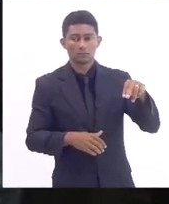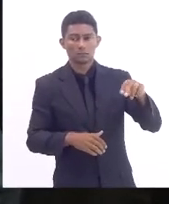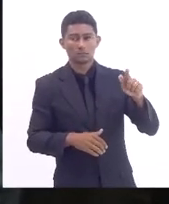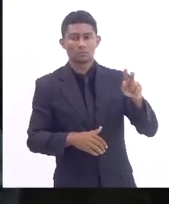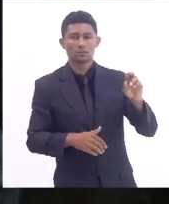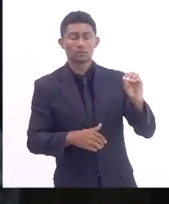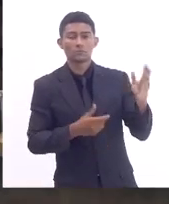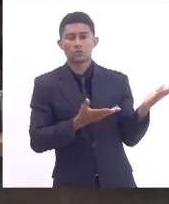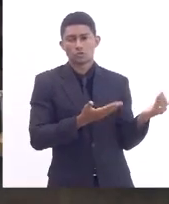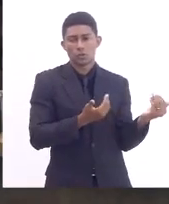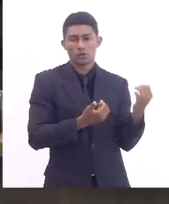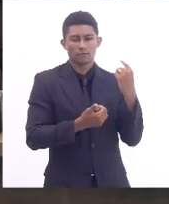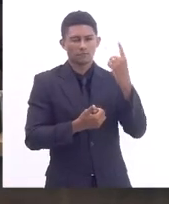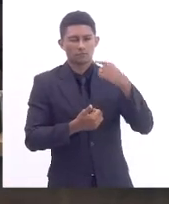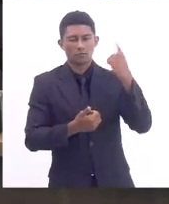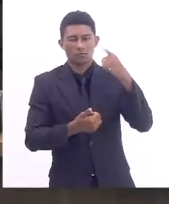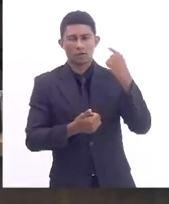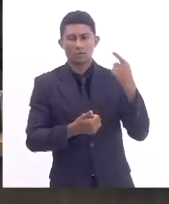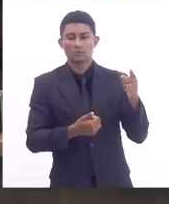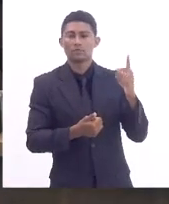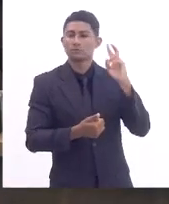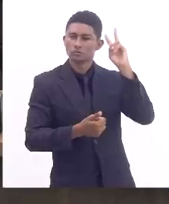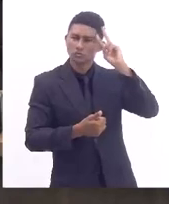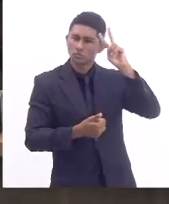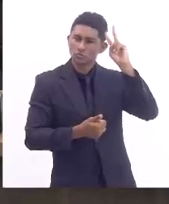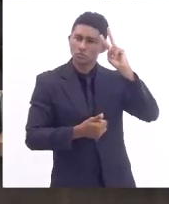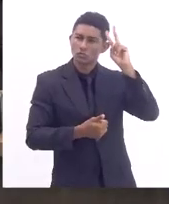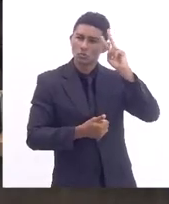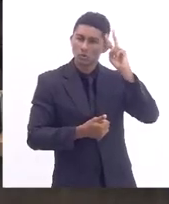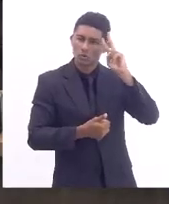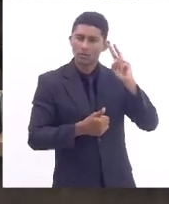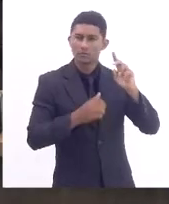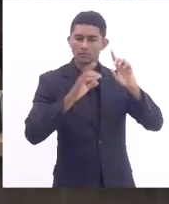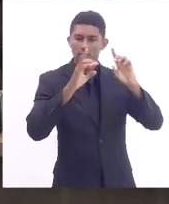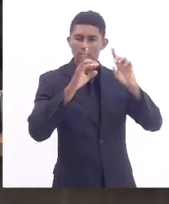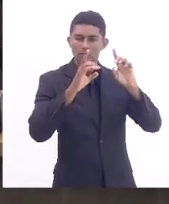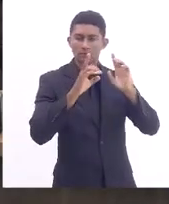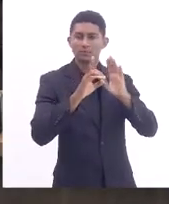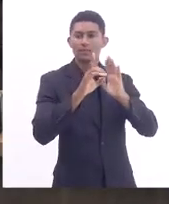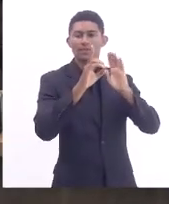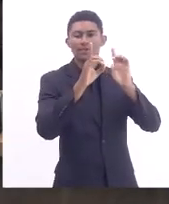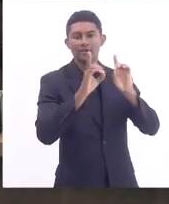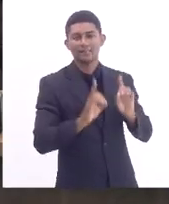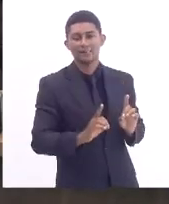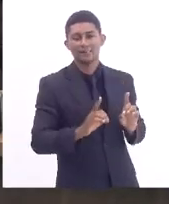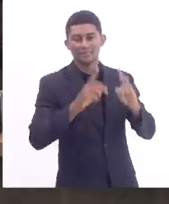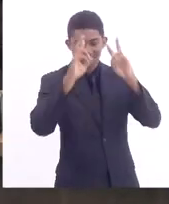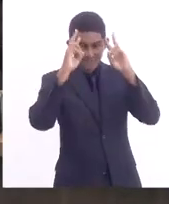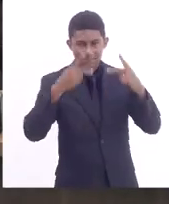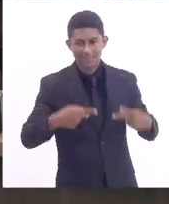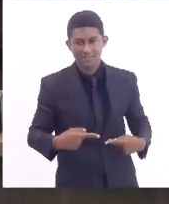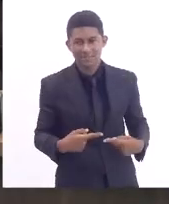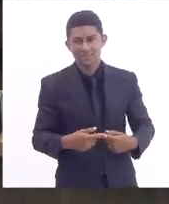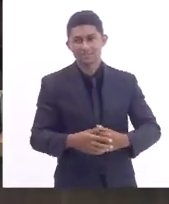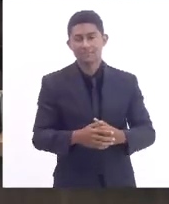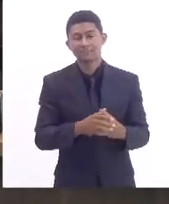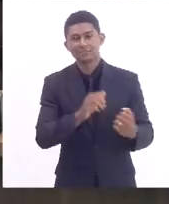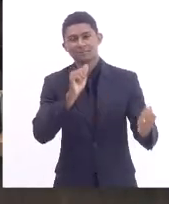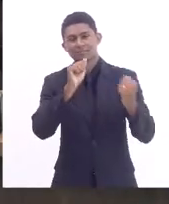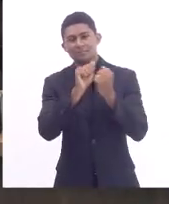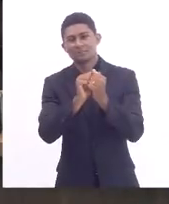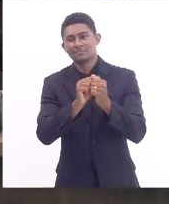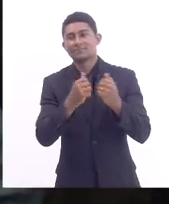Jovem Advogado mas com a história de defesa forte dos Direitos Humanos pré-candidato a deputado ao Tamo junto